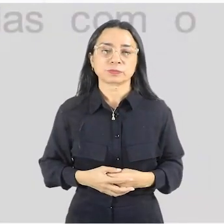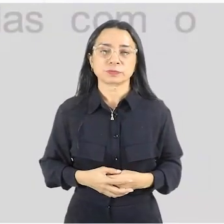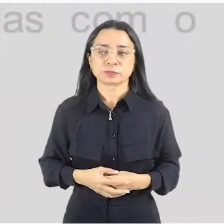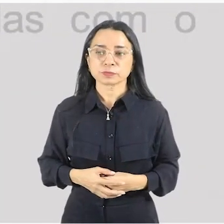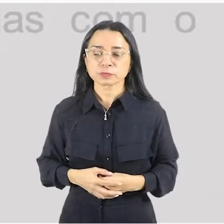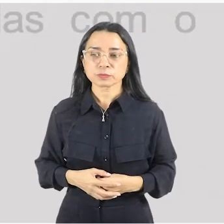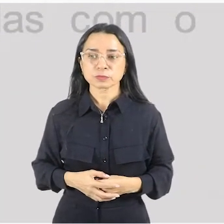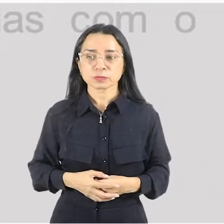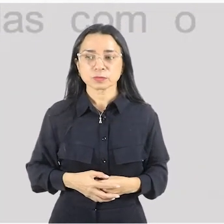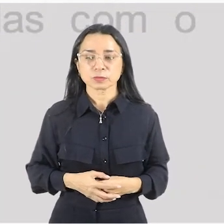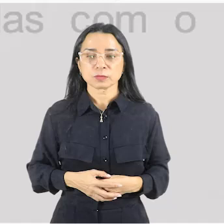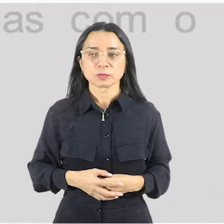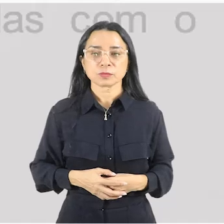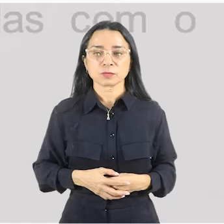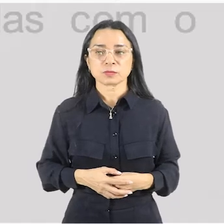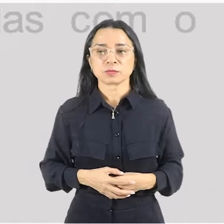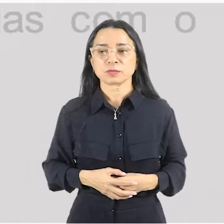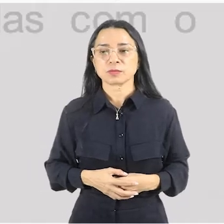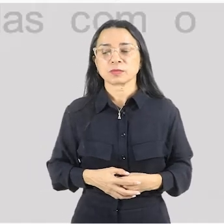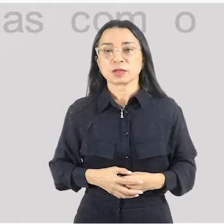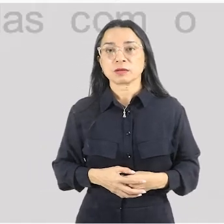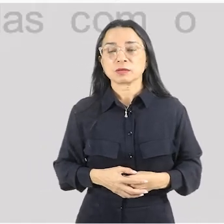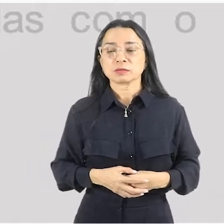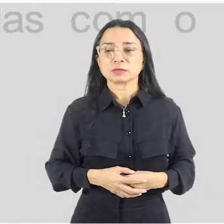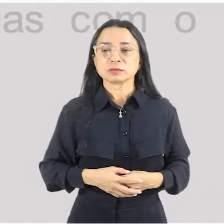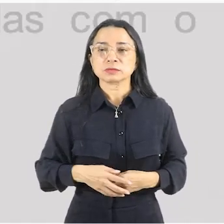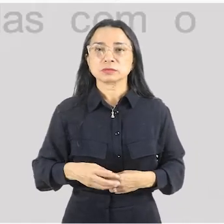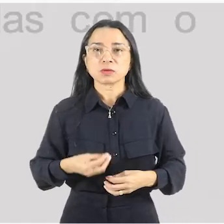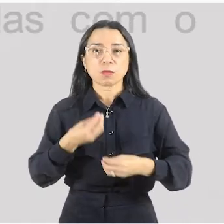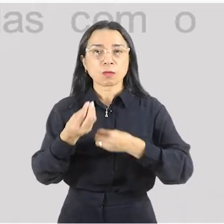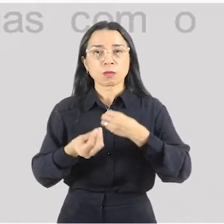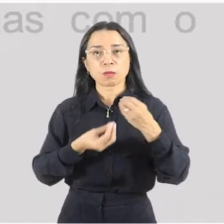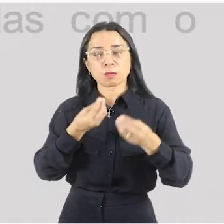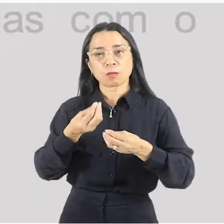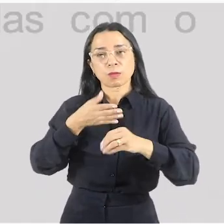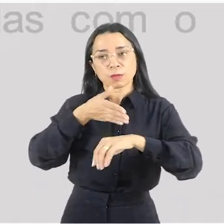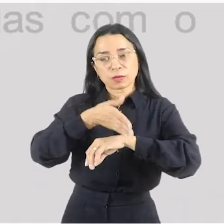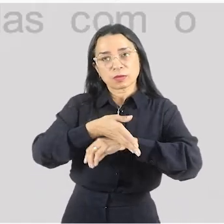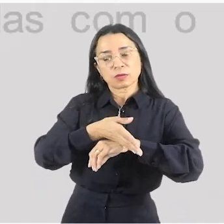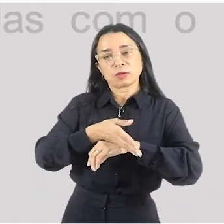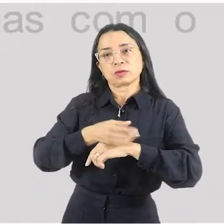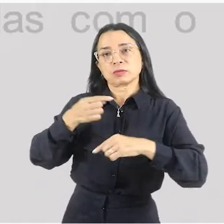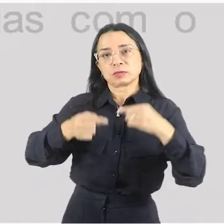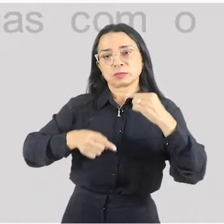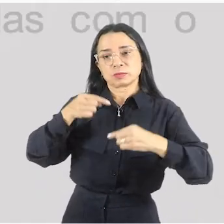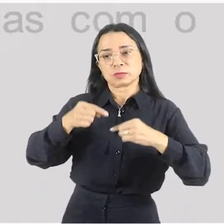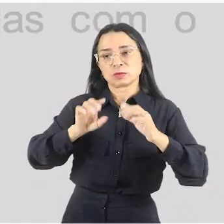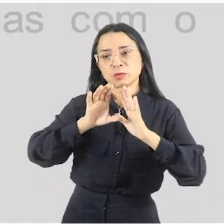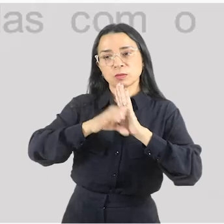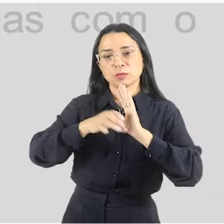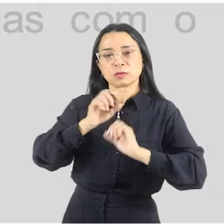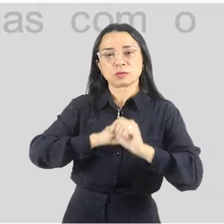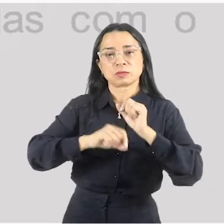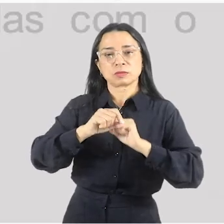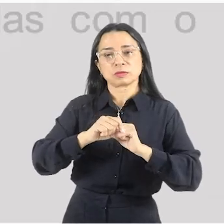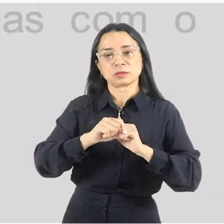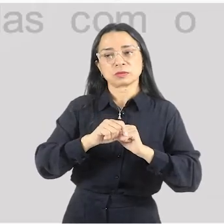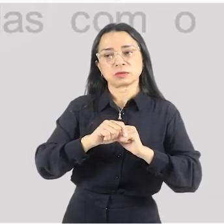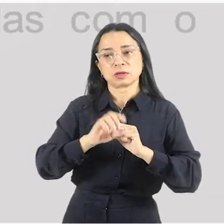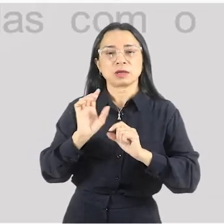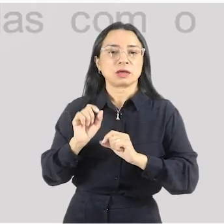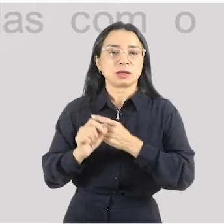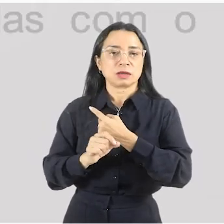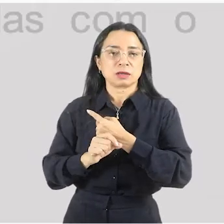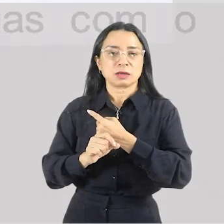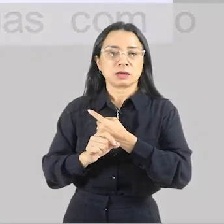A participação política, como ela foi conceituada, é estritamente dependente da existência de estruturas políticas que